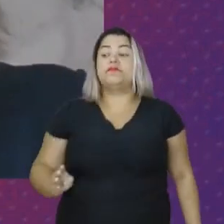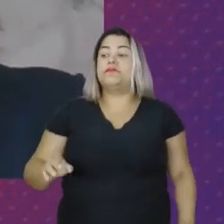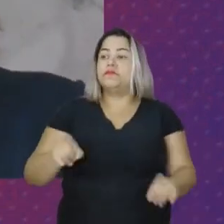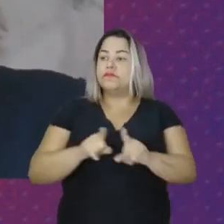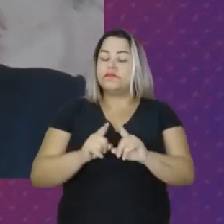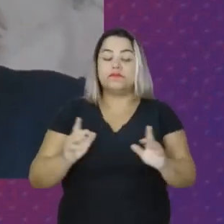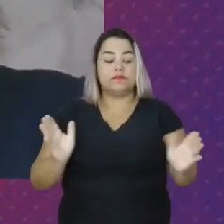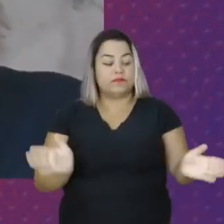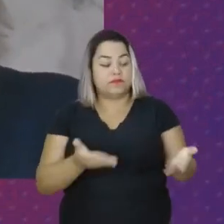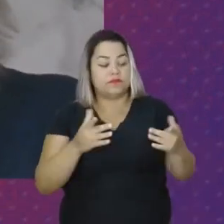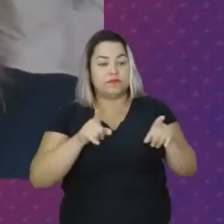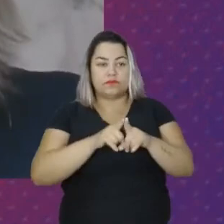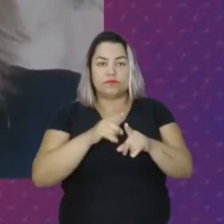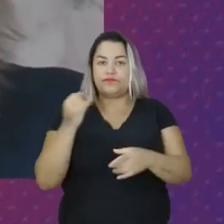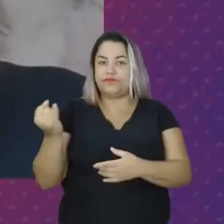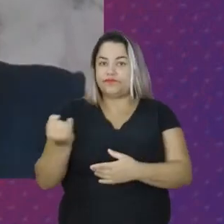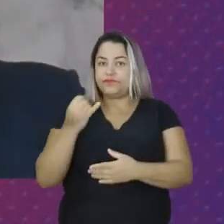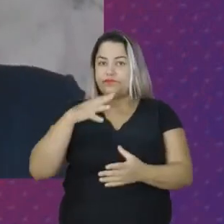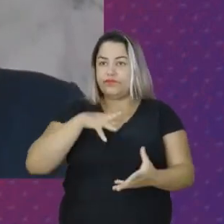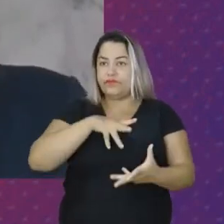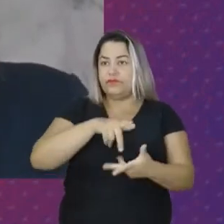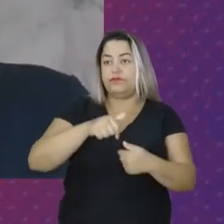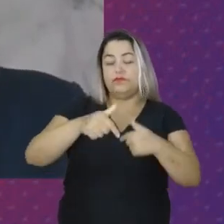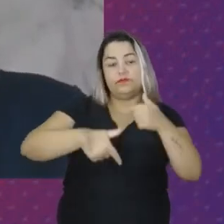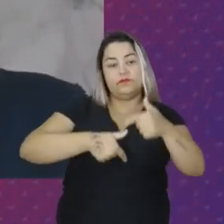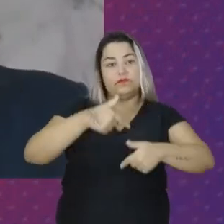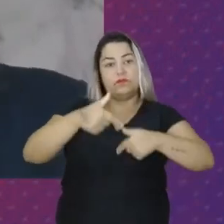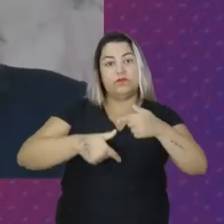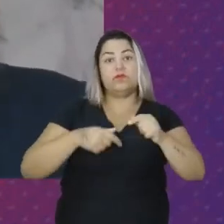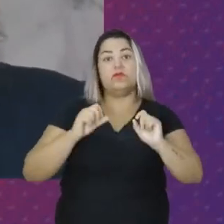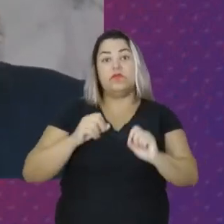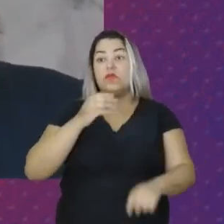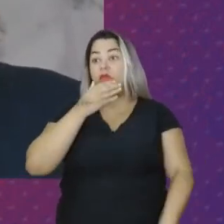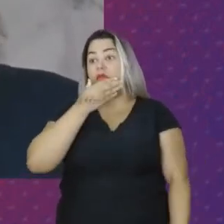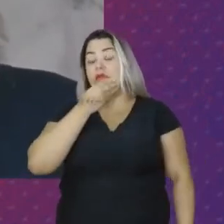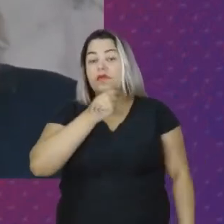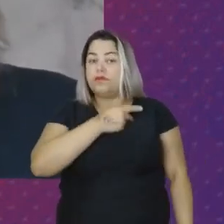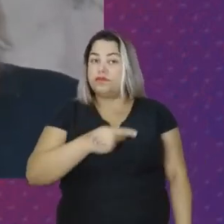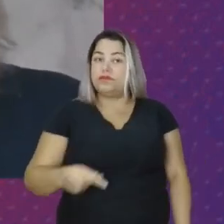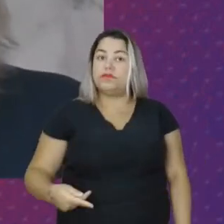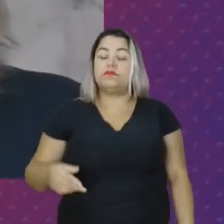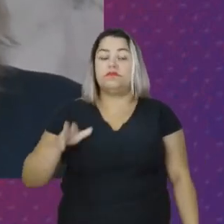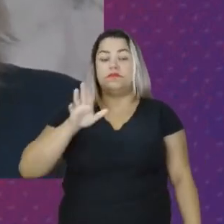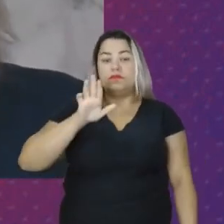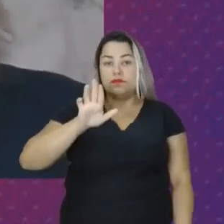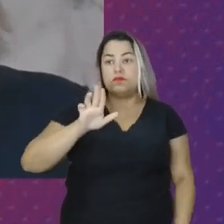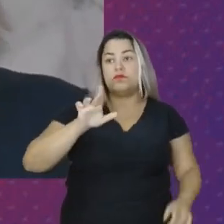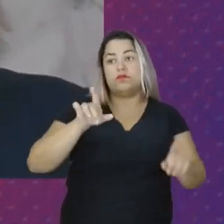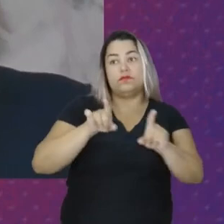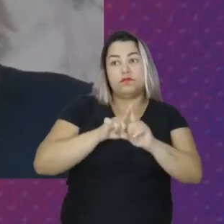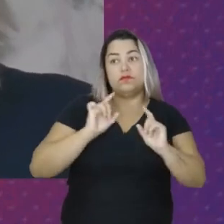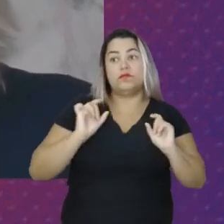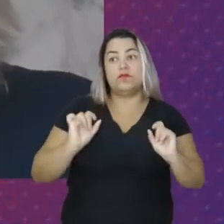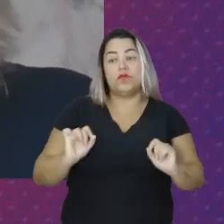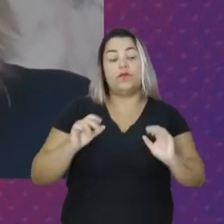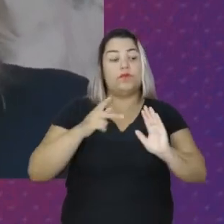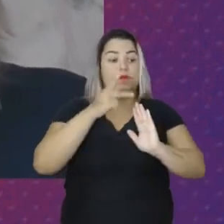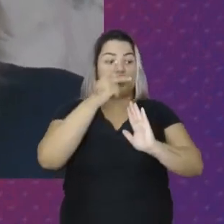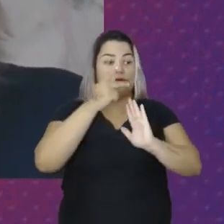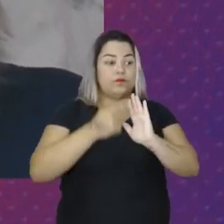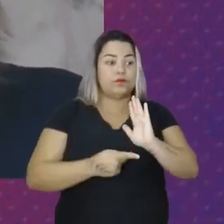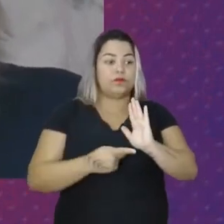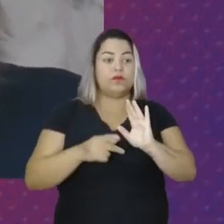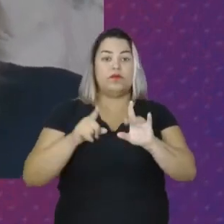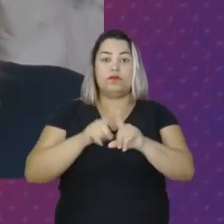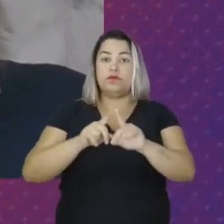uma iniciativa importante no mundo do trabalho. Além disso, o presidente Lula enviou para o Congresso Nacional um projeto de